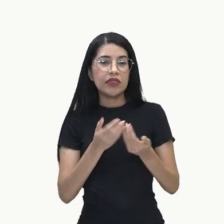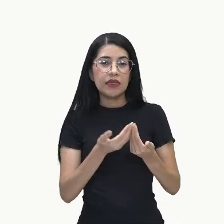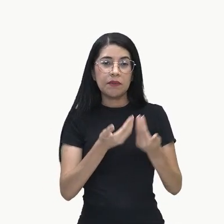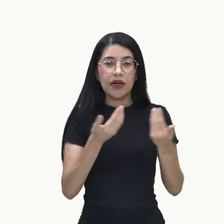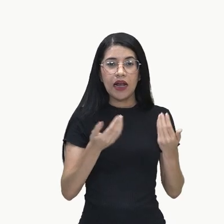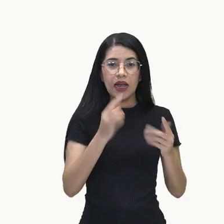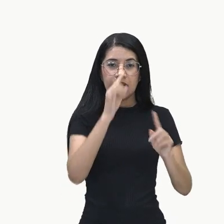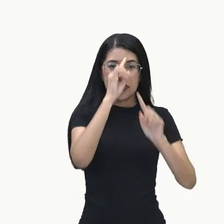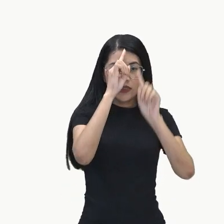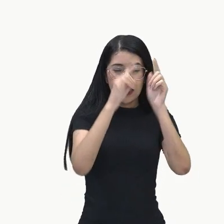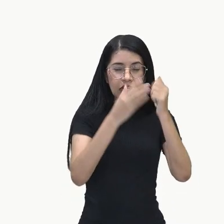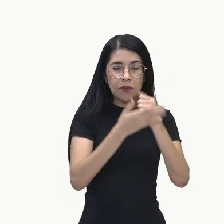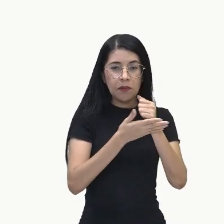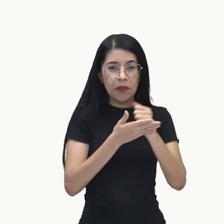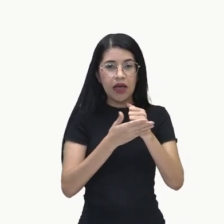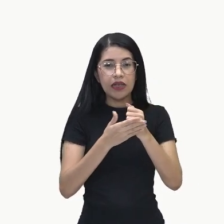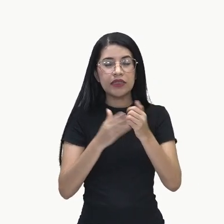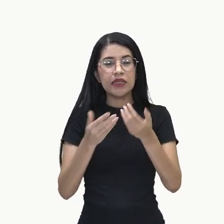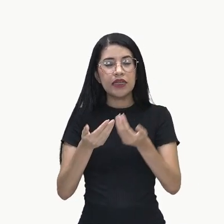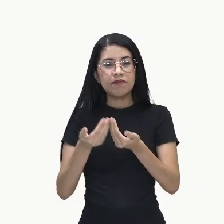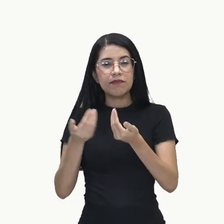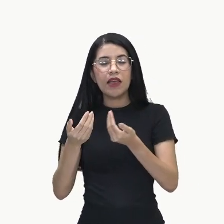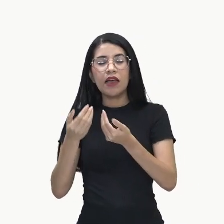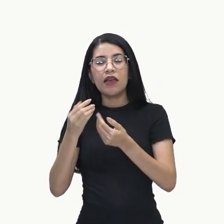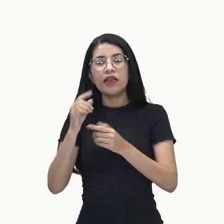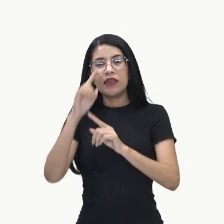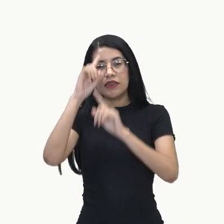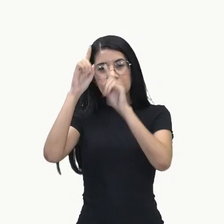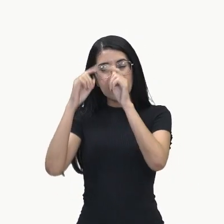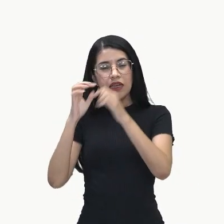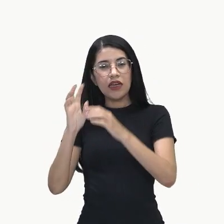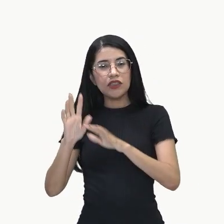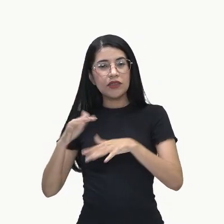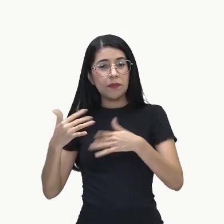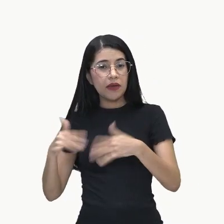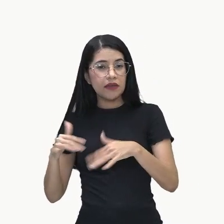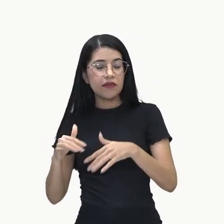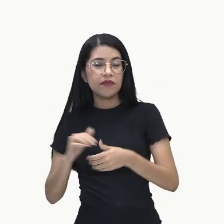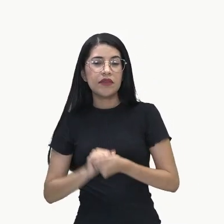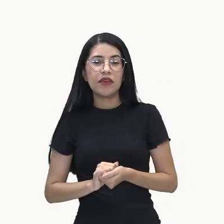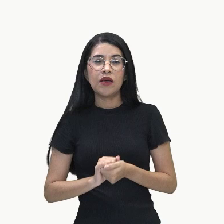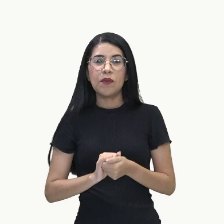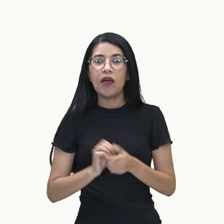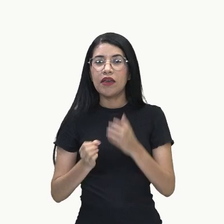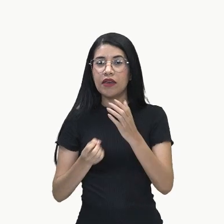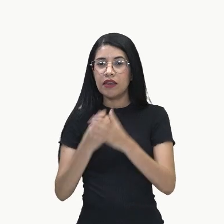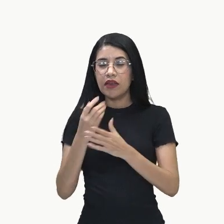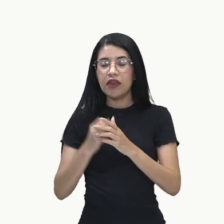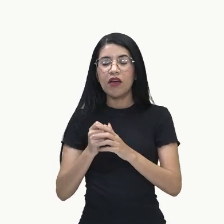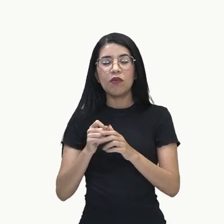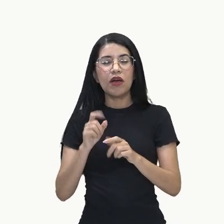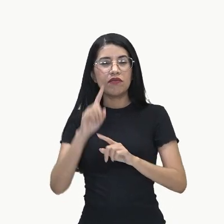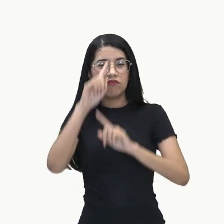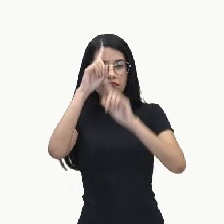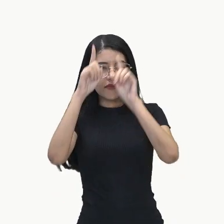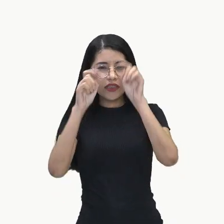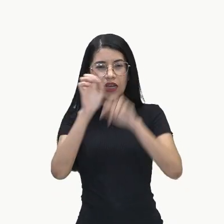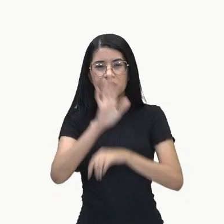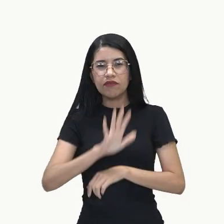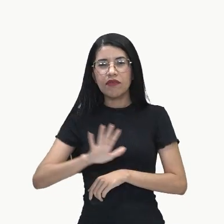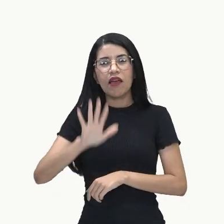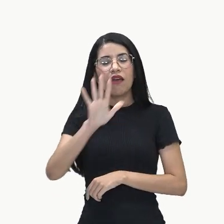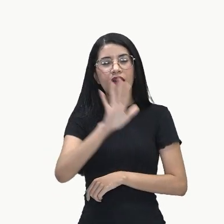da outra, e aí a gente acaba tendo o quê? Criando ideias mais gerais, ou seja, criando